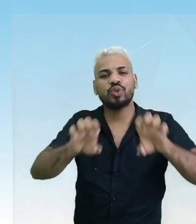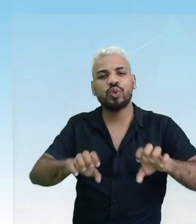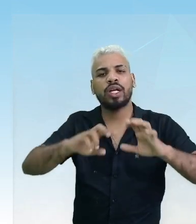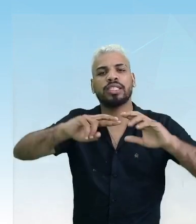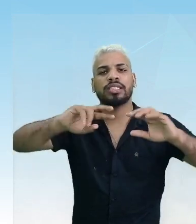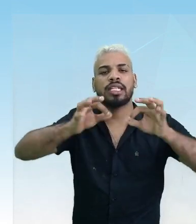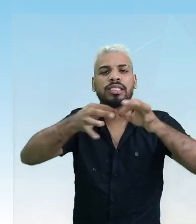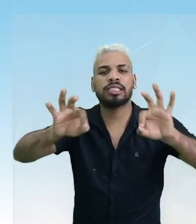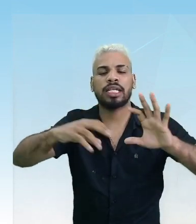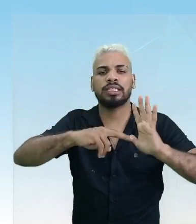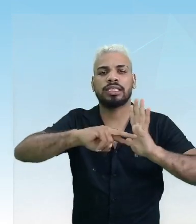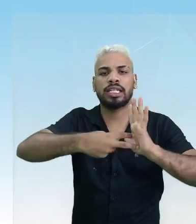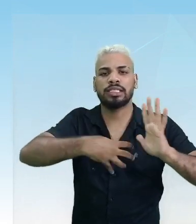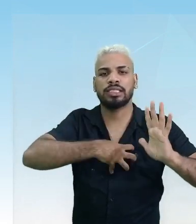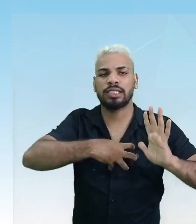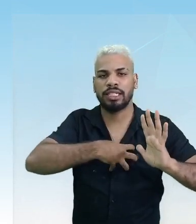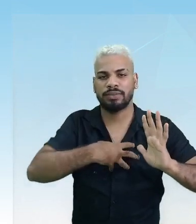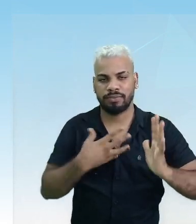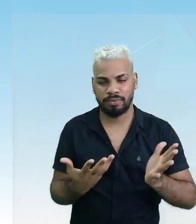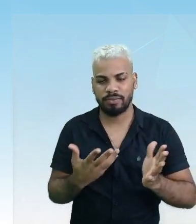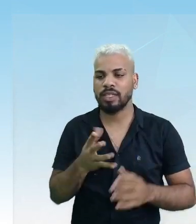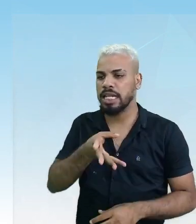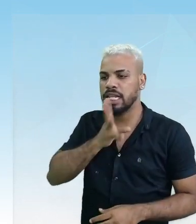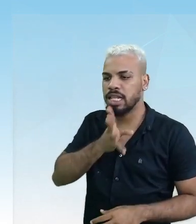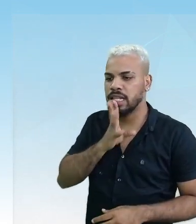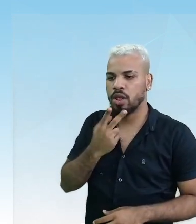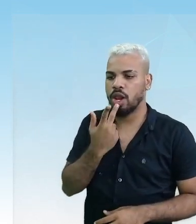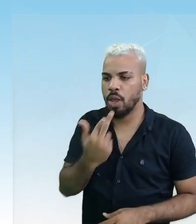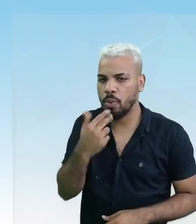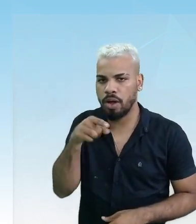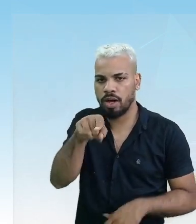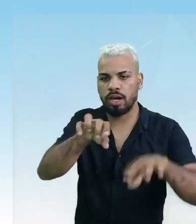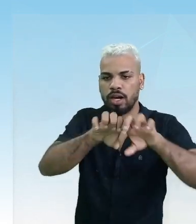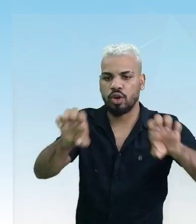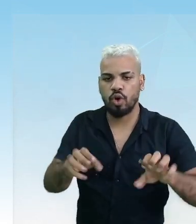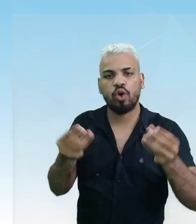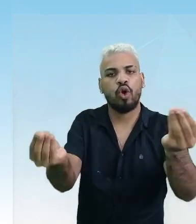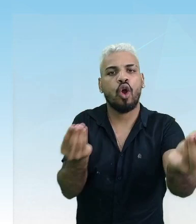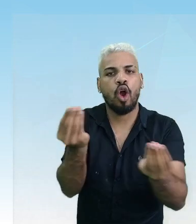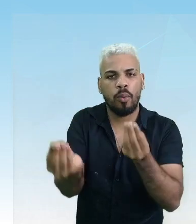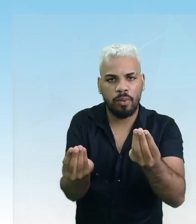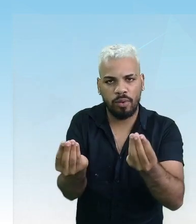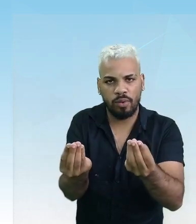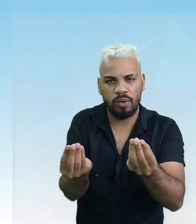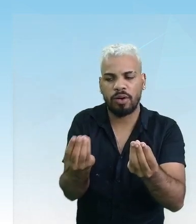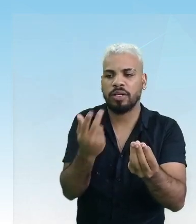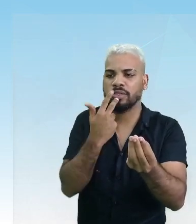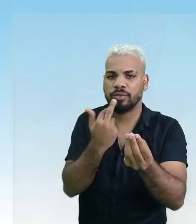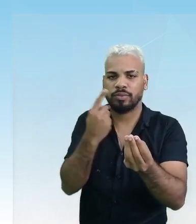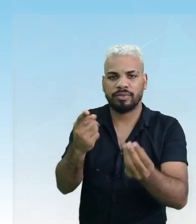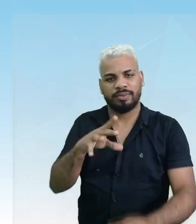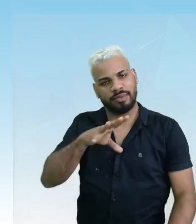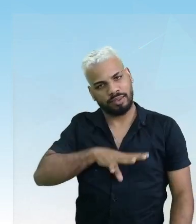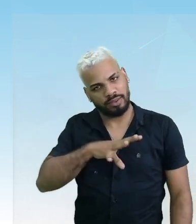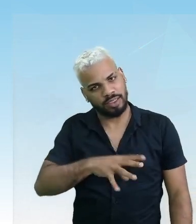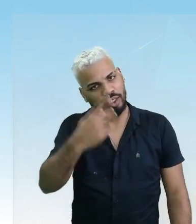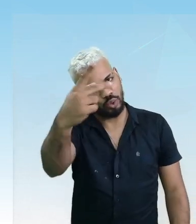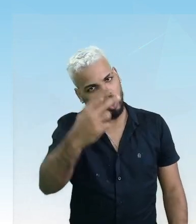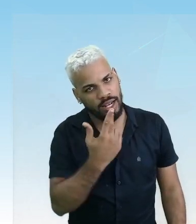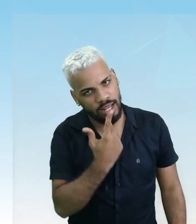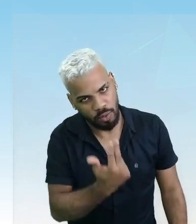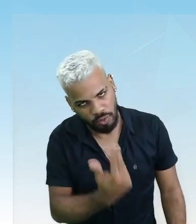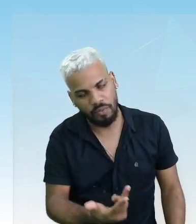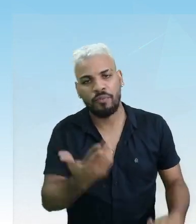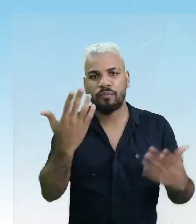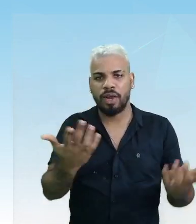sintáticas, conhecer uma língua, conhecer a estrutura da língua, conhecer a sua língua, a língua portuguesa, a